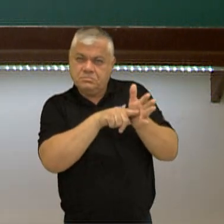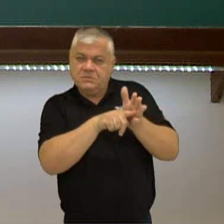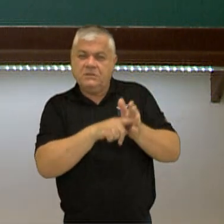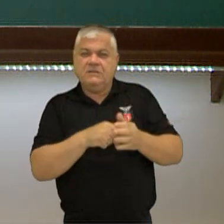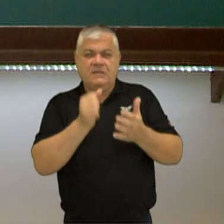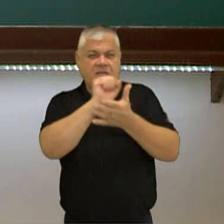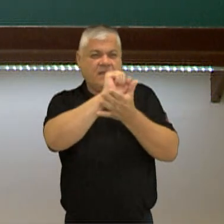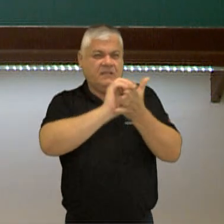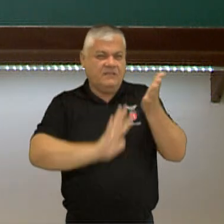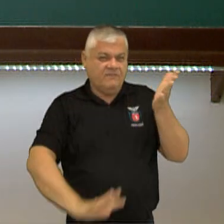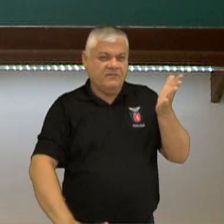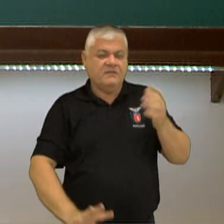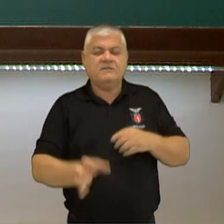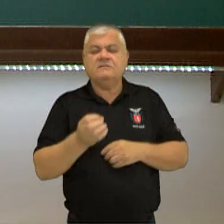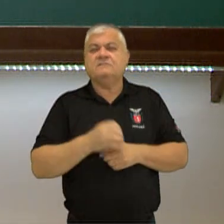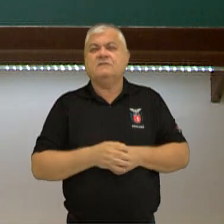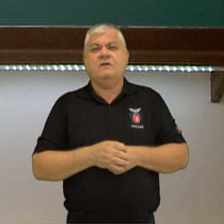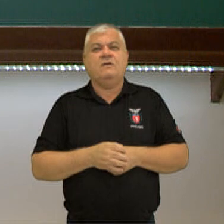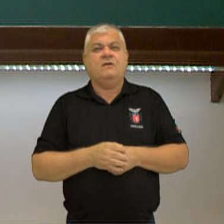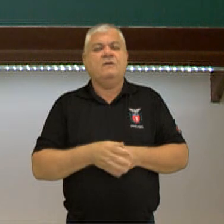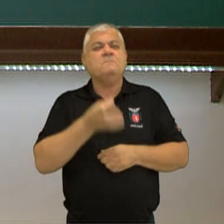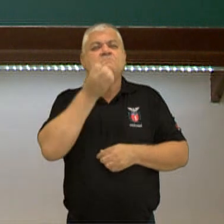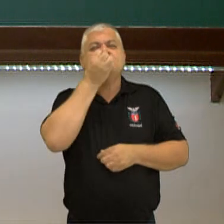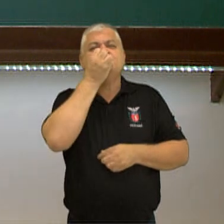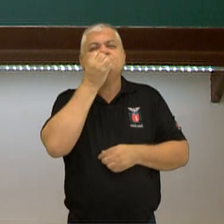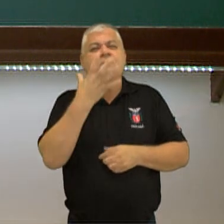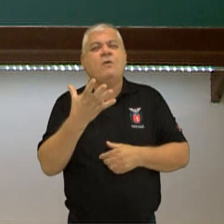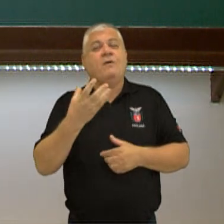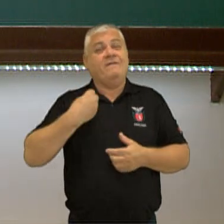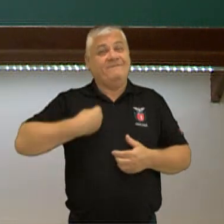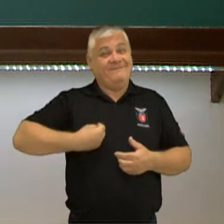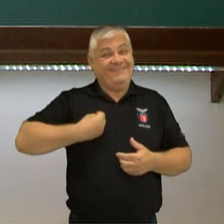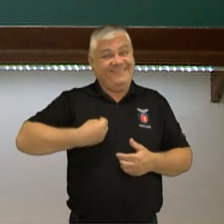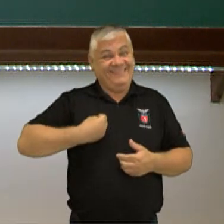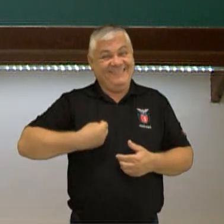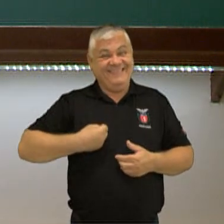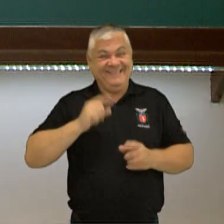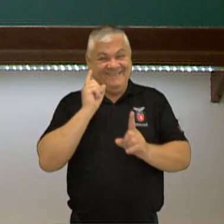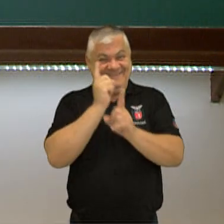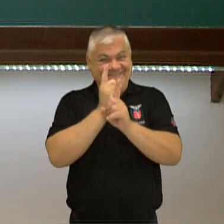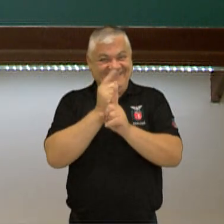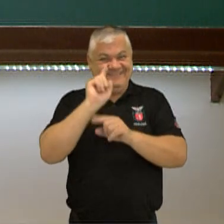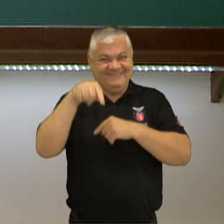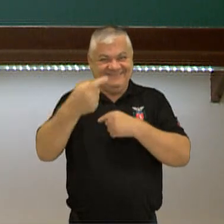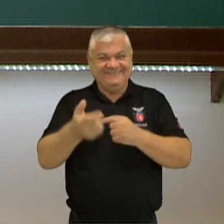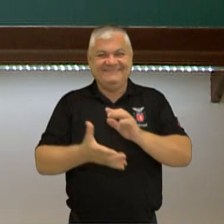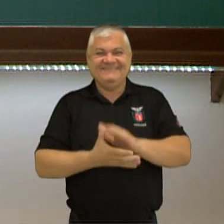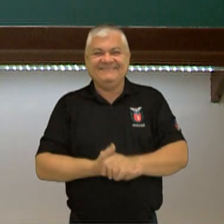atividades. Tenham todos uma boa vida e nos vemos na próxima.